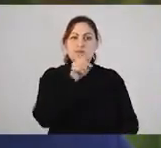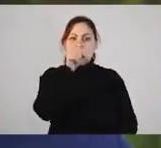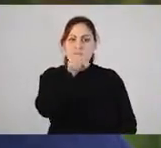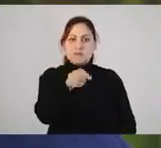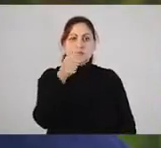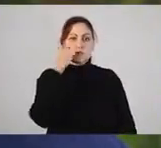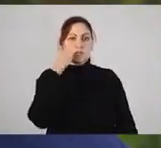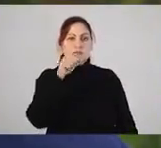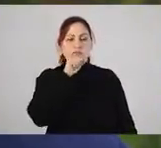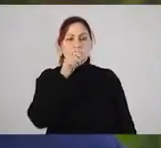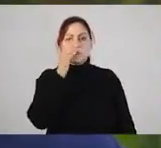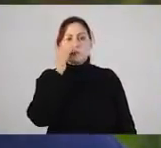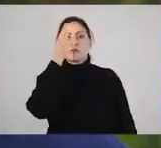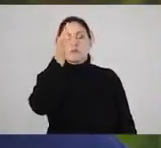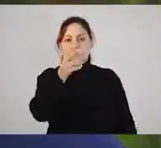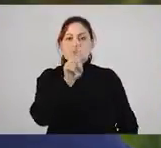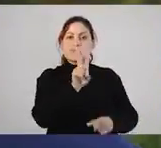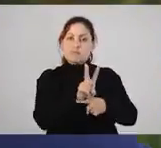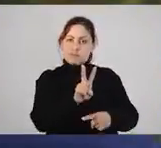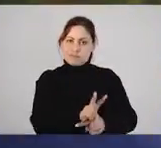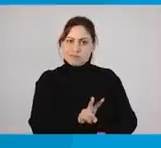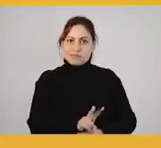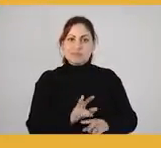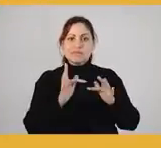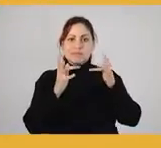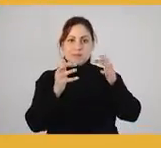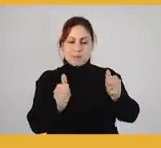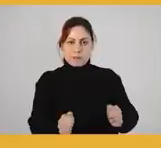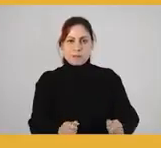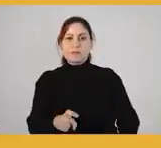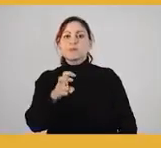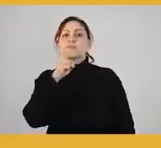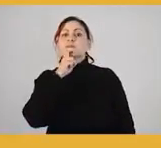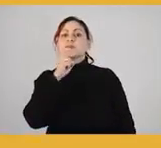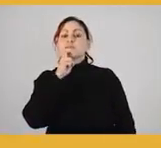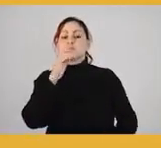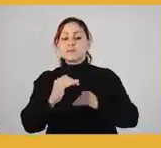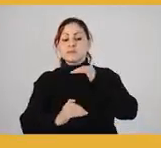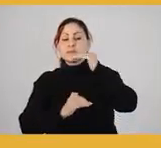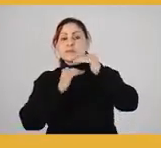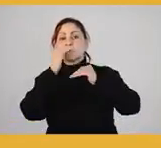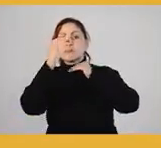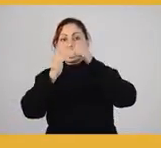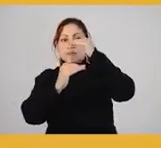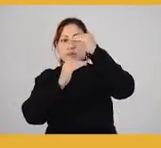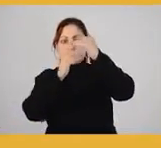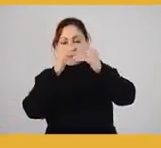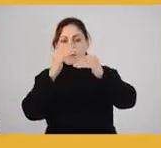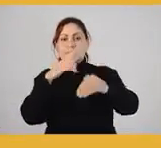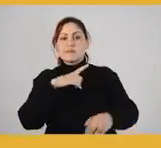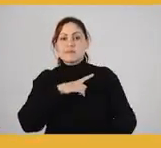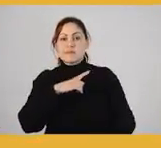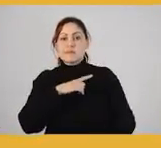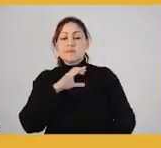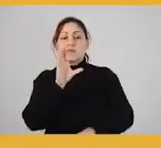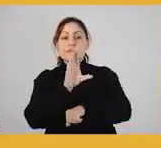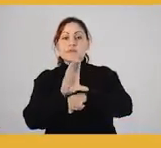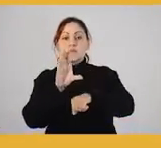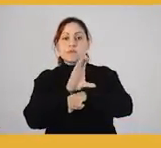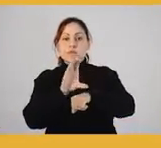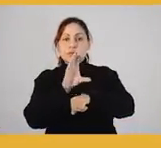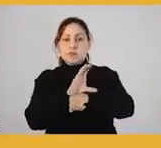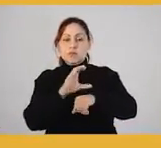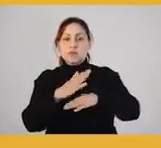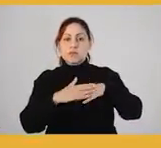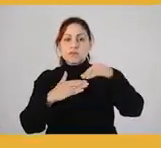que você, futura mãe, tenha total proteção. A Sorocaba do Desenvolvimento vai reabrir os programas de qualificação